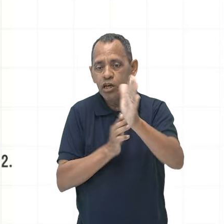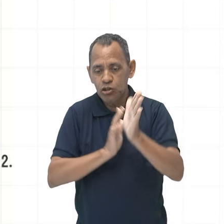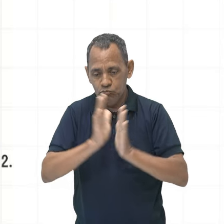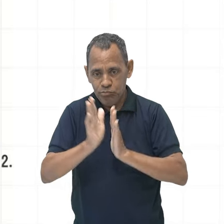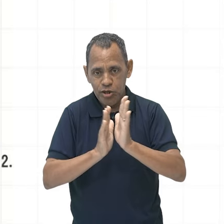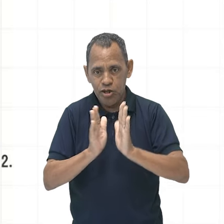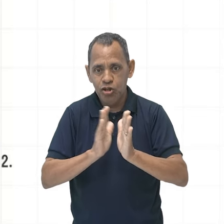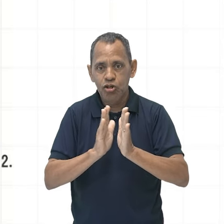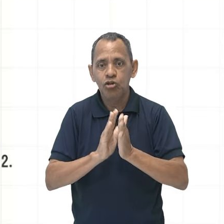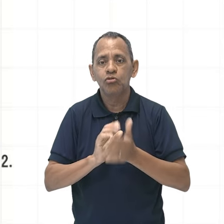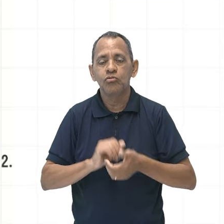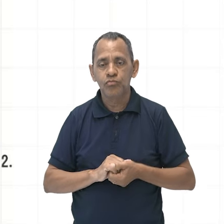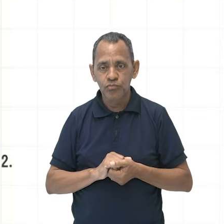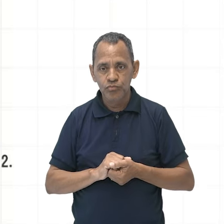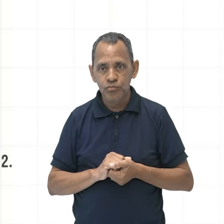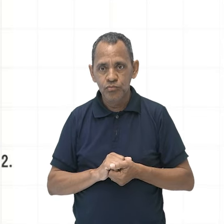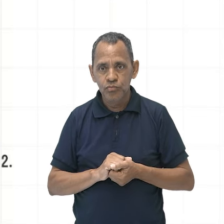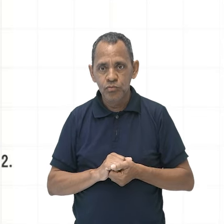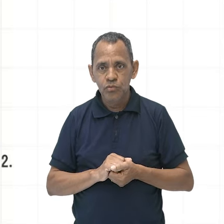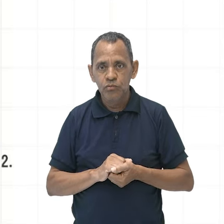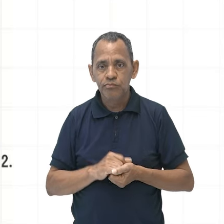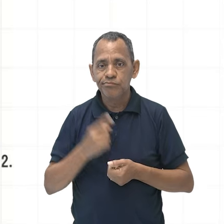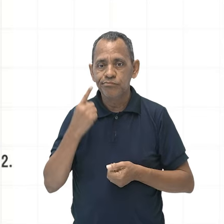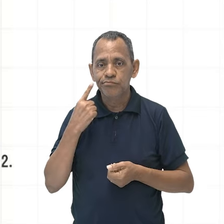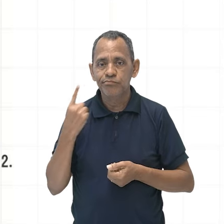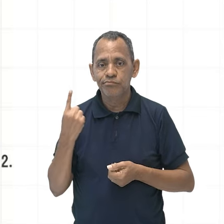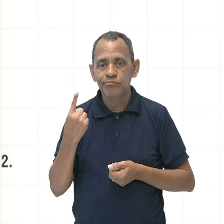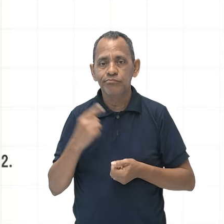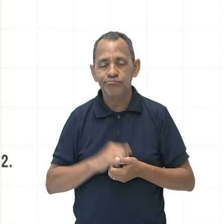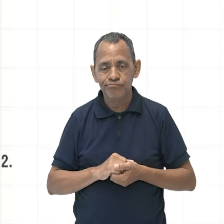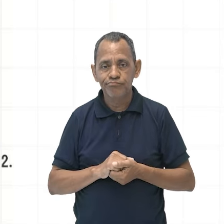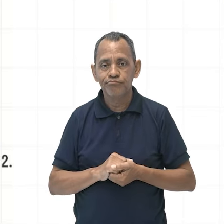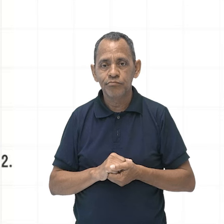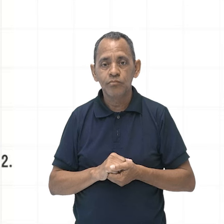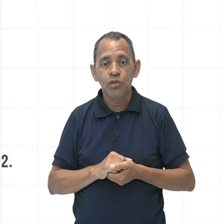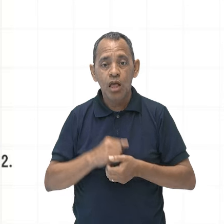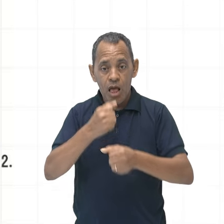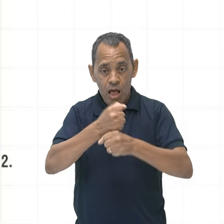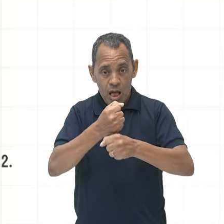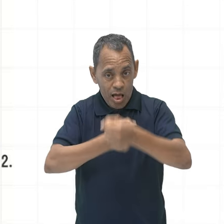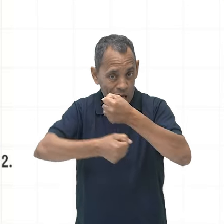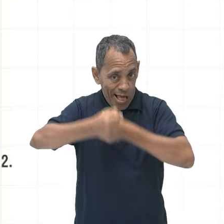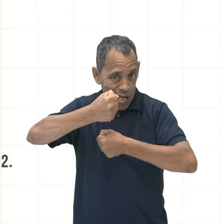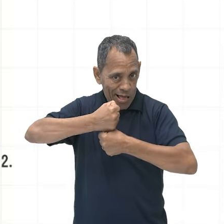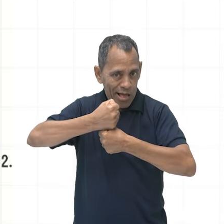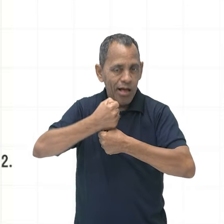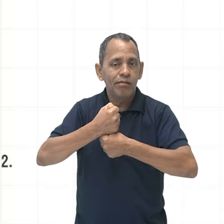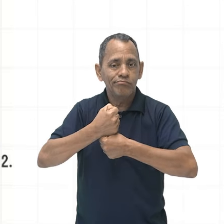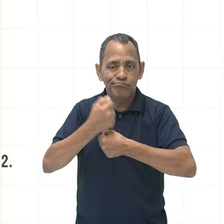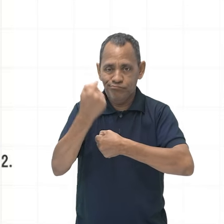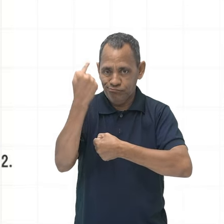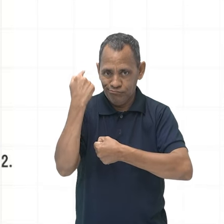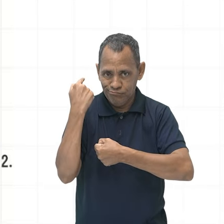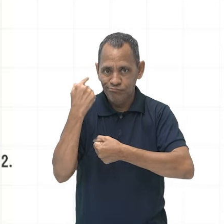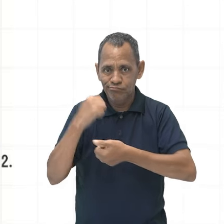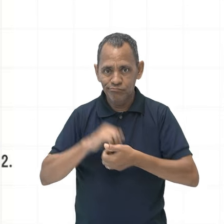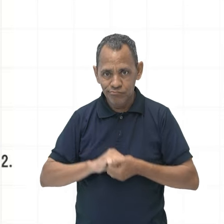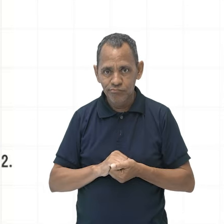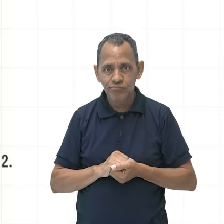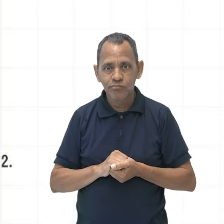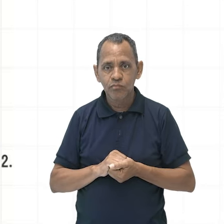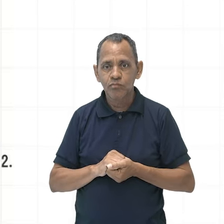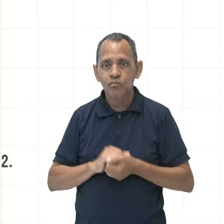fixo, né? Que foi aí o período do ano passado. E no fechamento do balanço